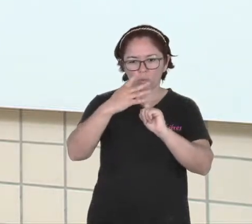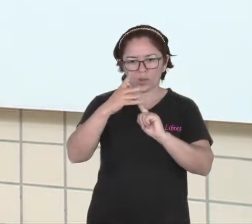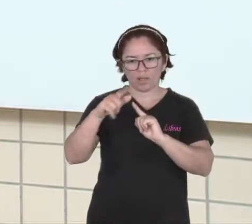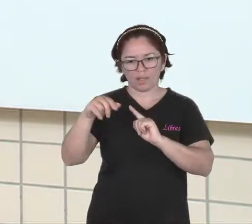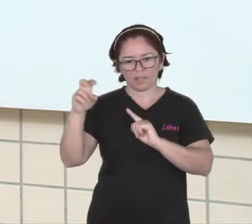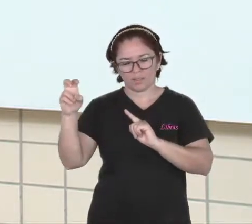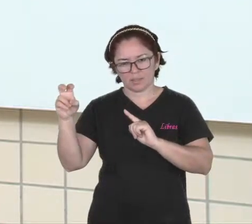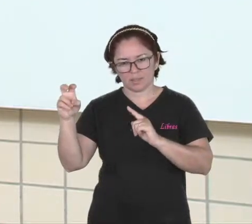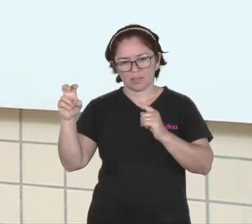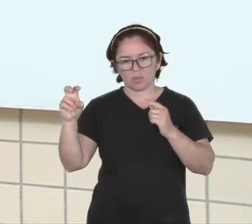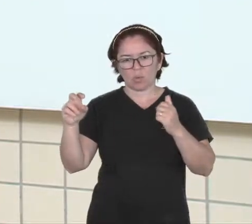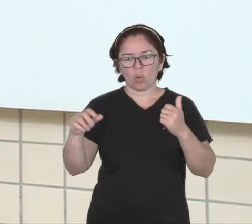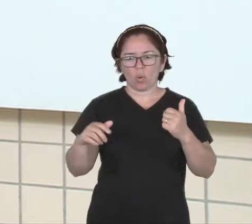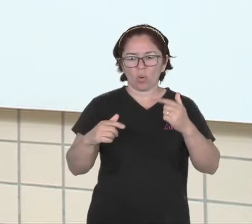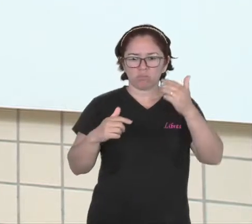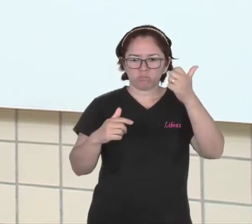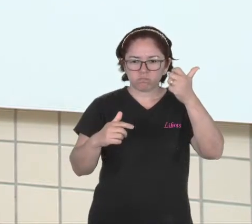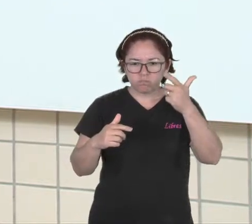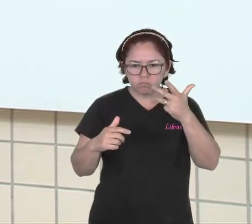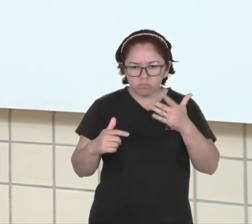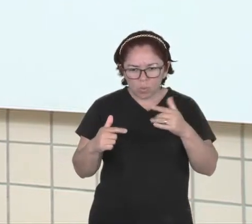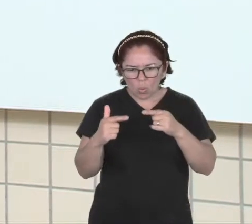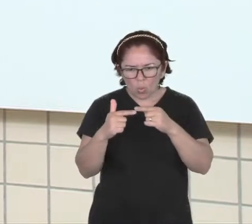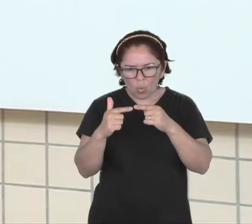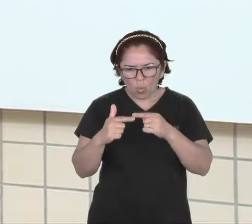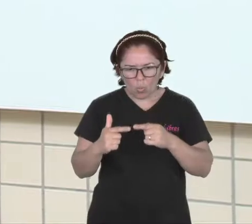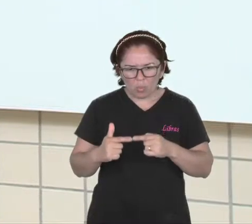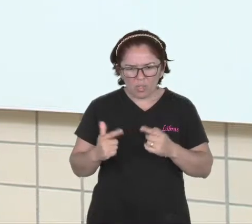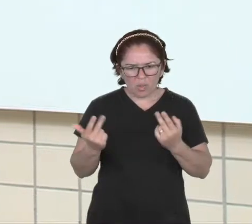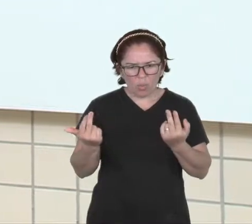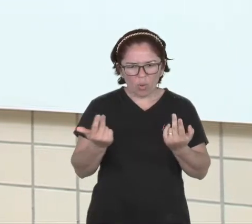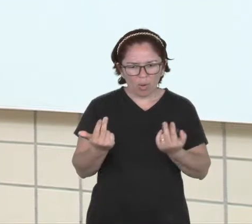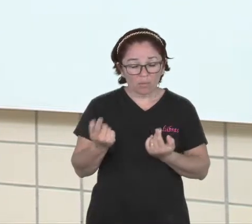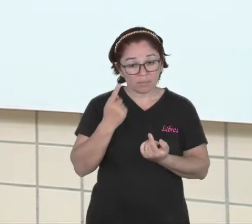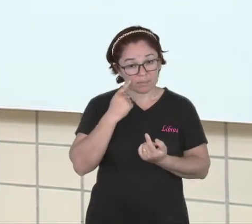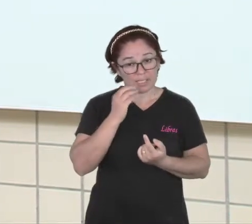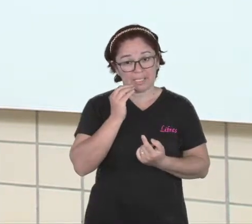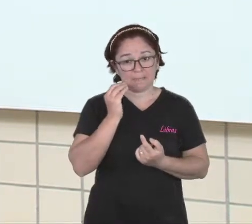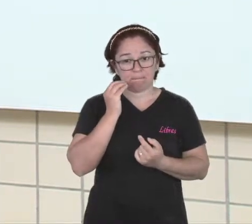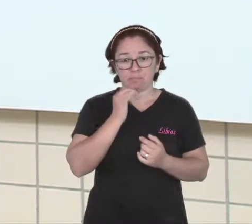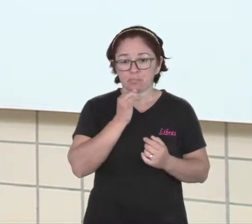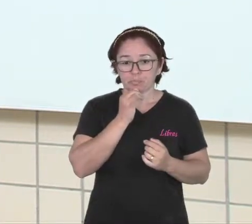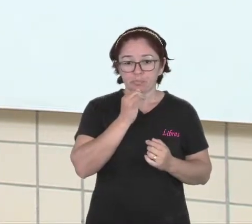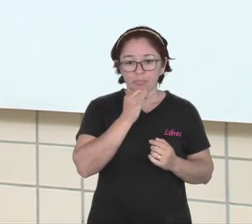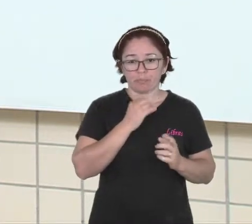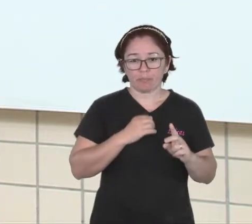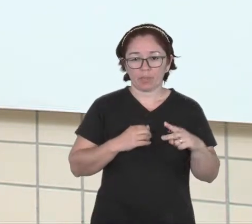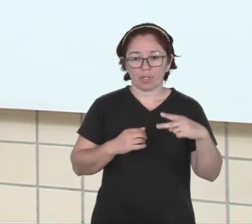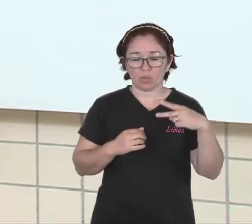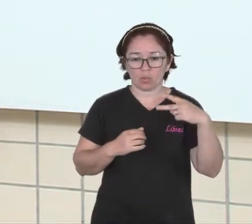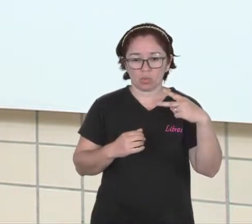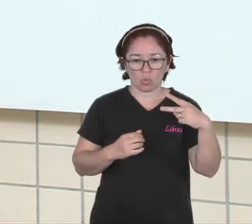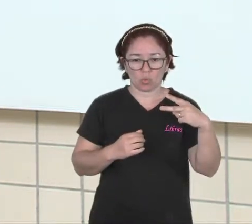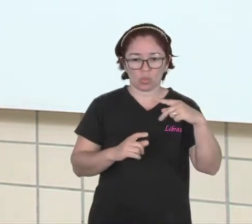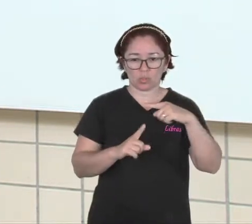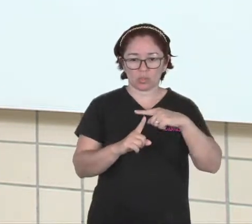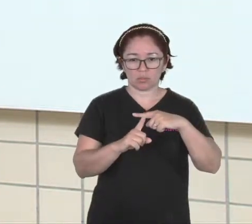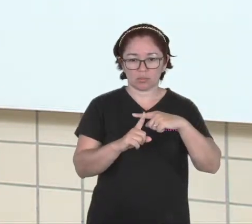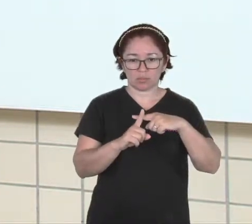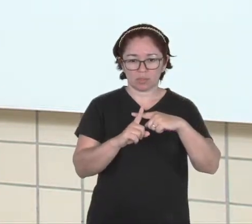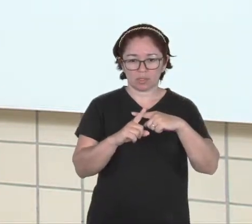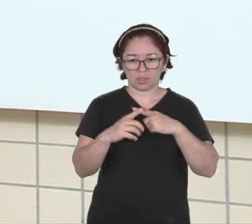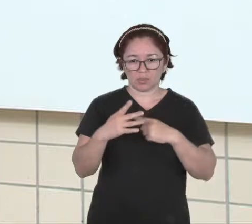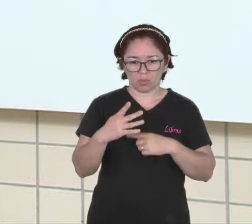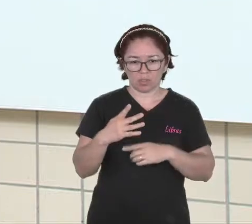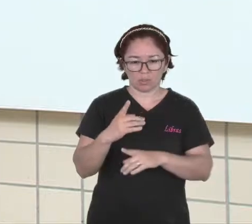ver? 2. Se eu usar o 2, será que se eu pensar no 2 mais 4 eu vou ter